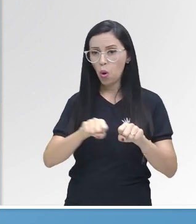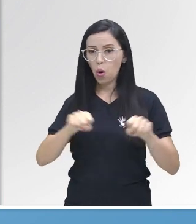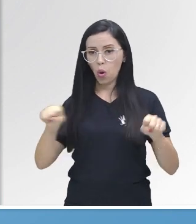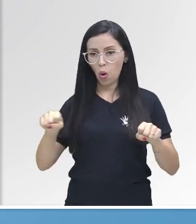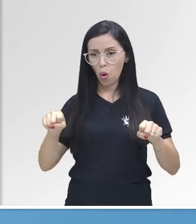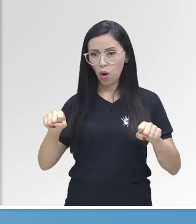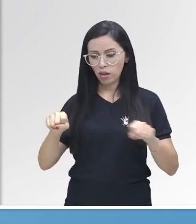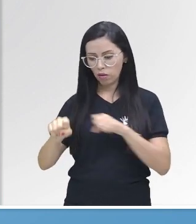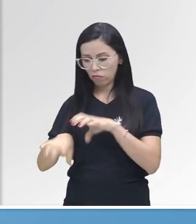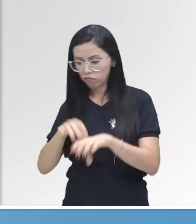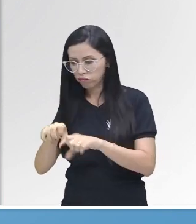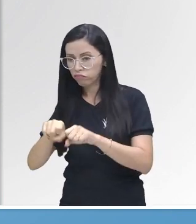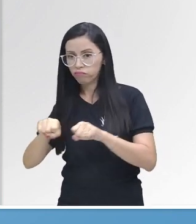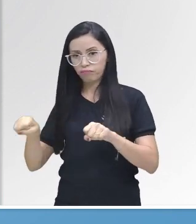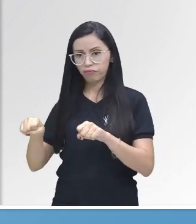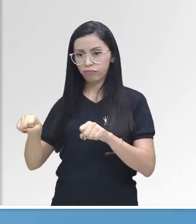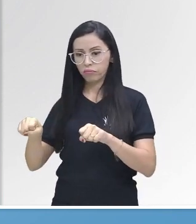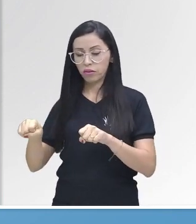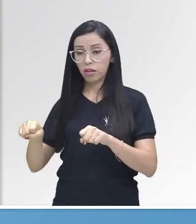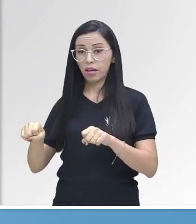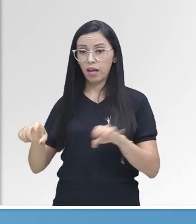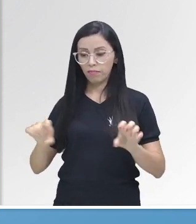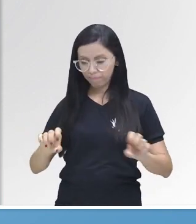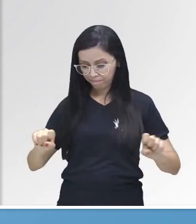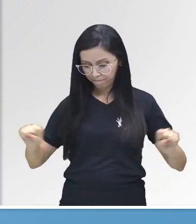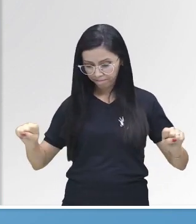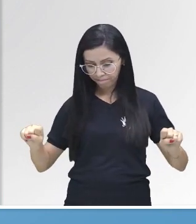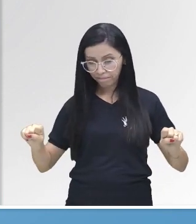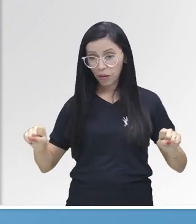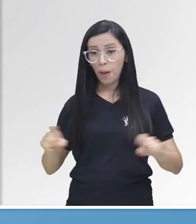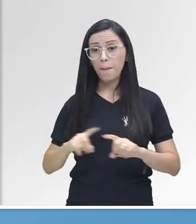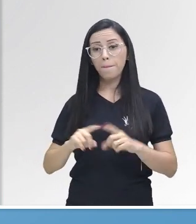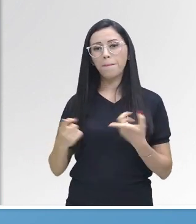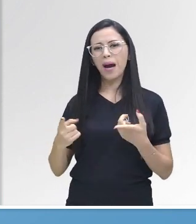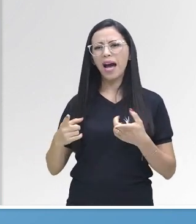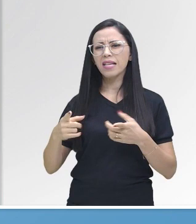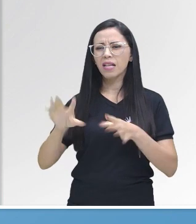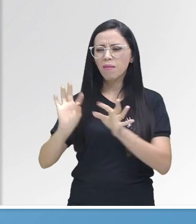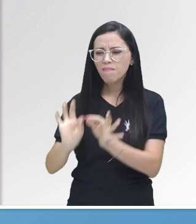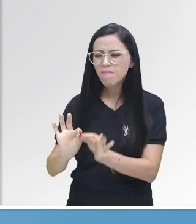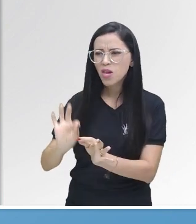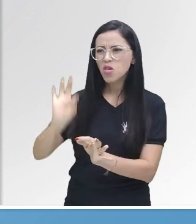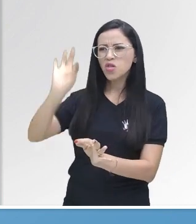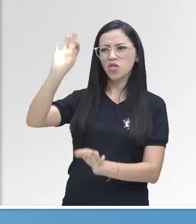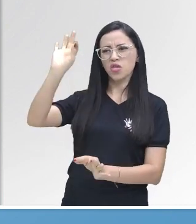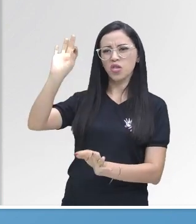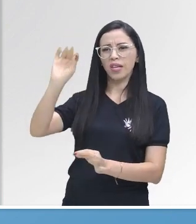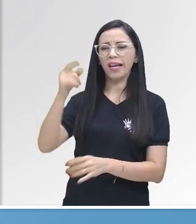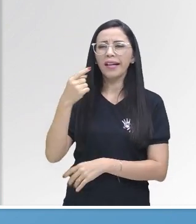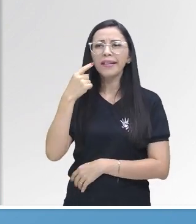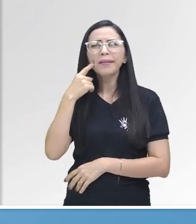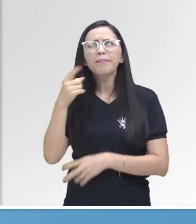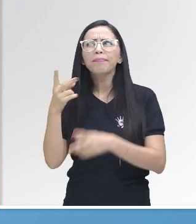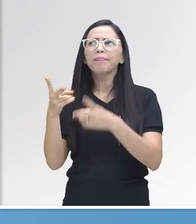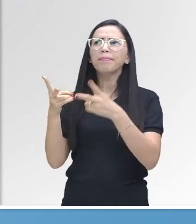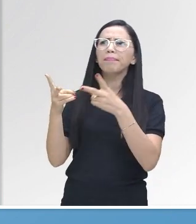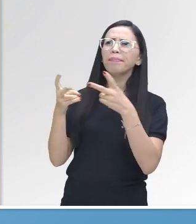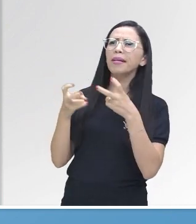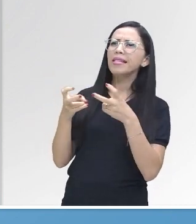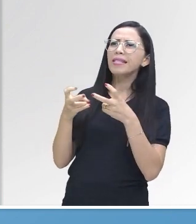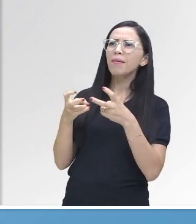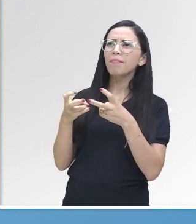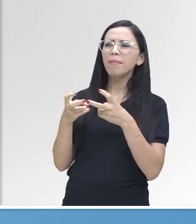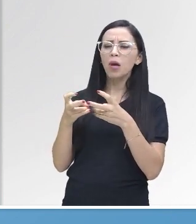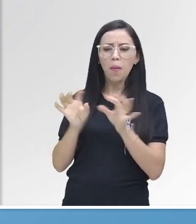Mas, ao fazer as medições, verificaram que nem sempre o resultado era um número inteiro de